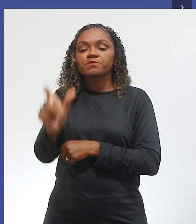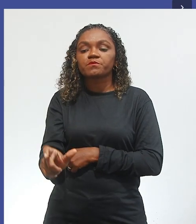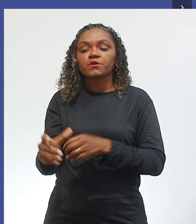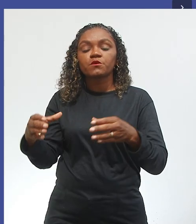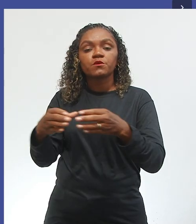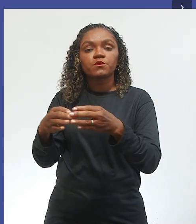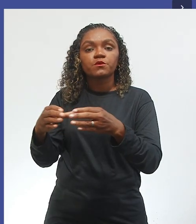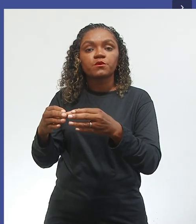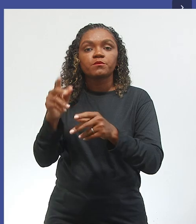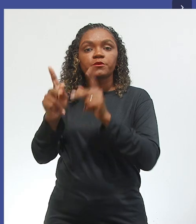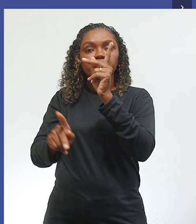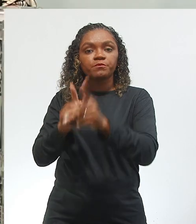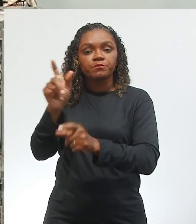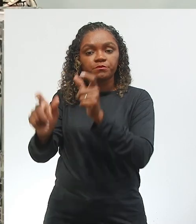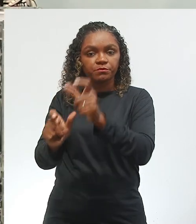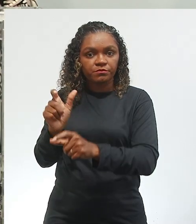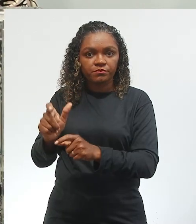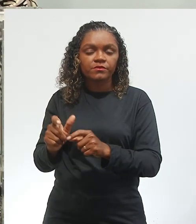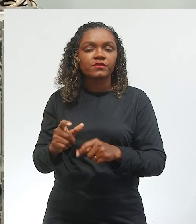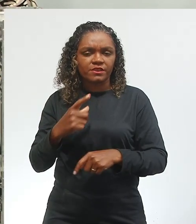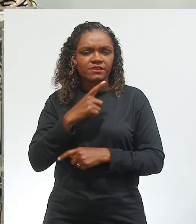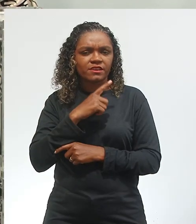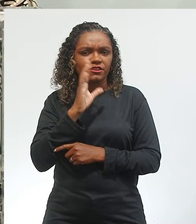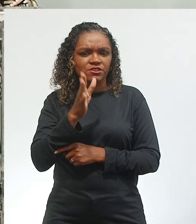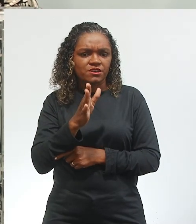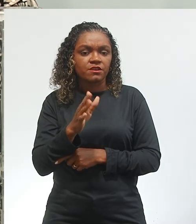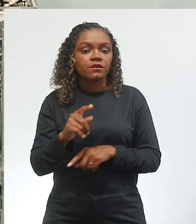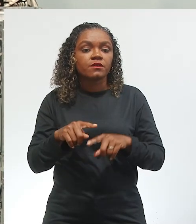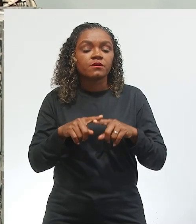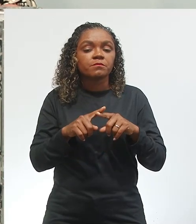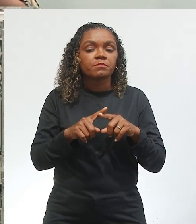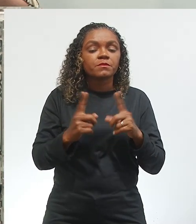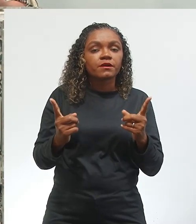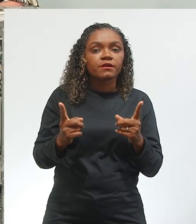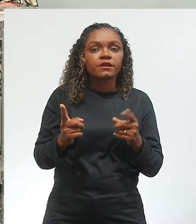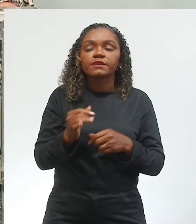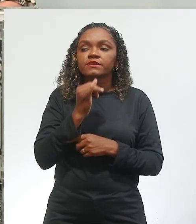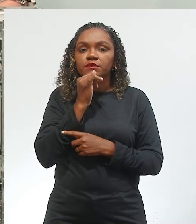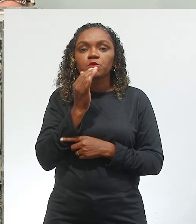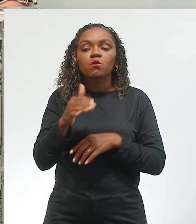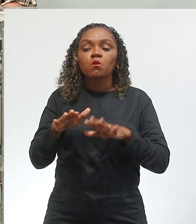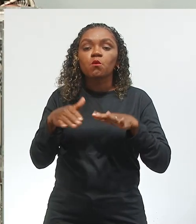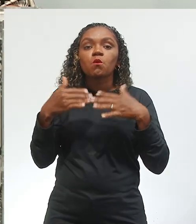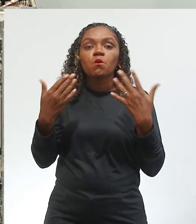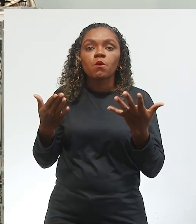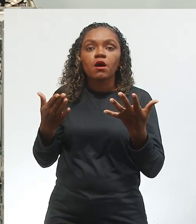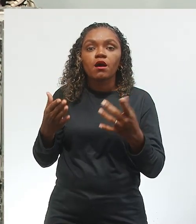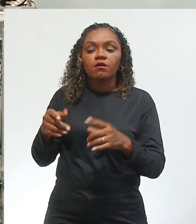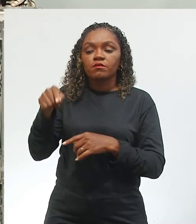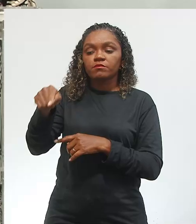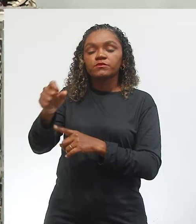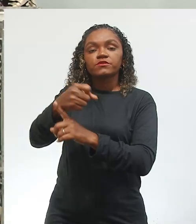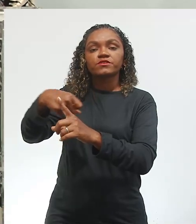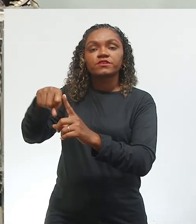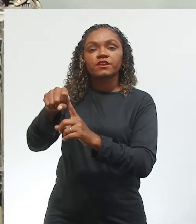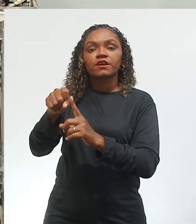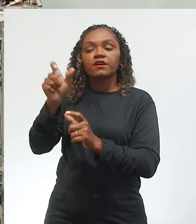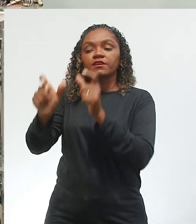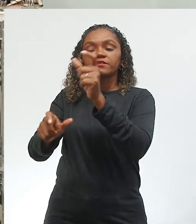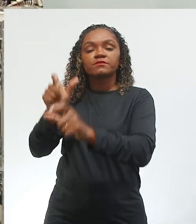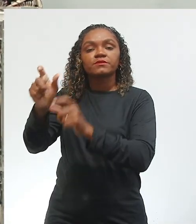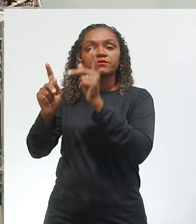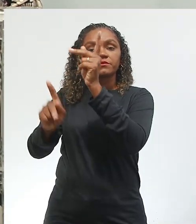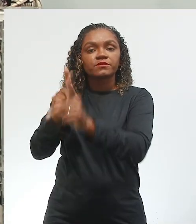mente, em geral, já no início do plano de marketing. A gente já sabe mais ou menos que público que a gente vai atingir.